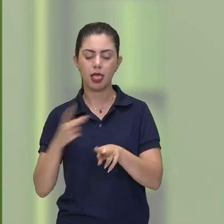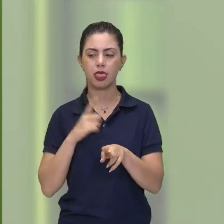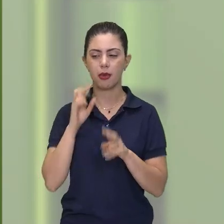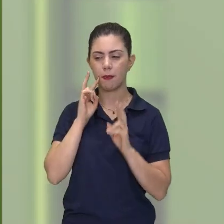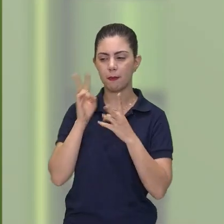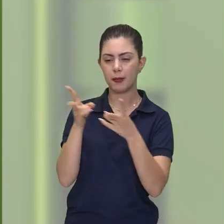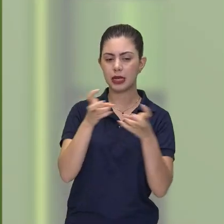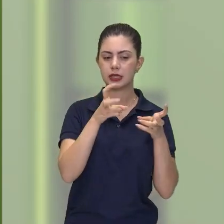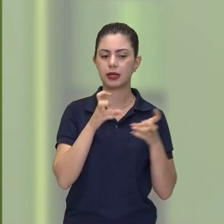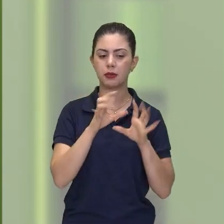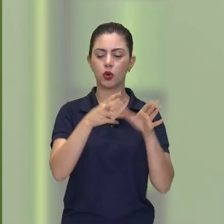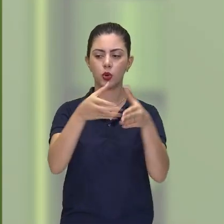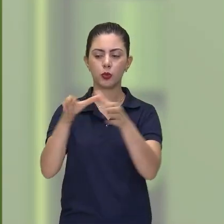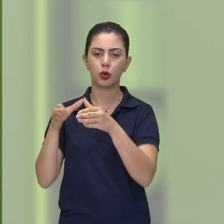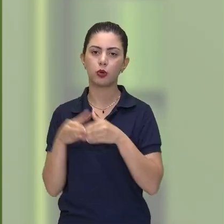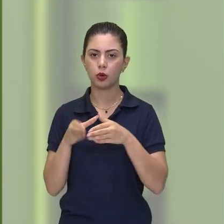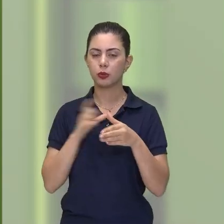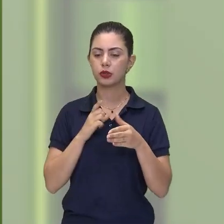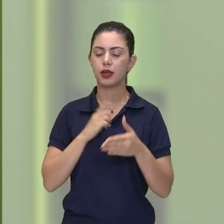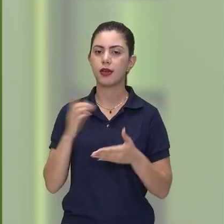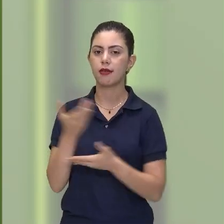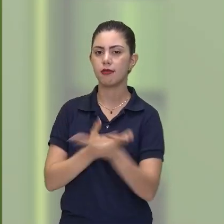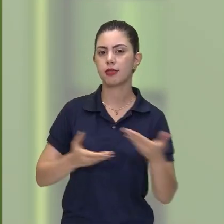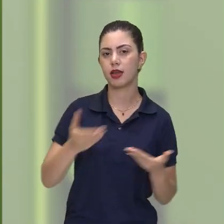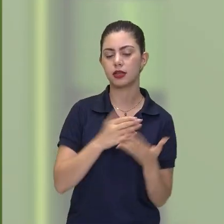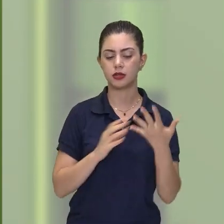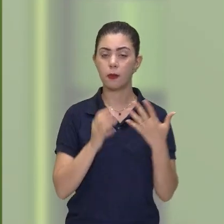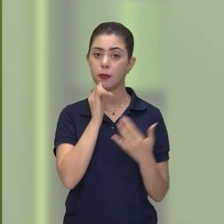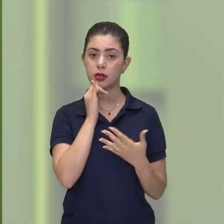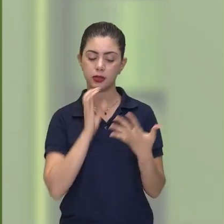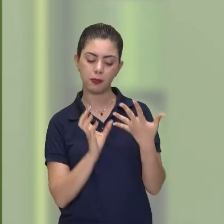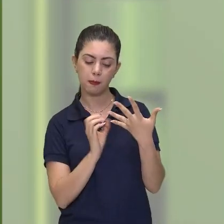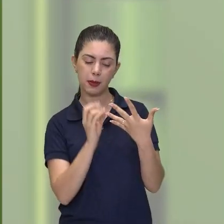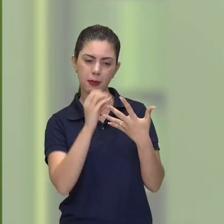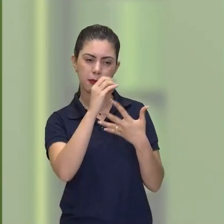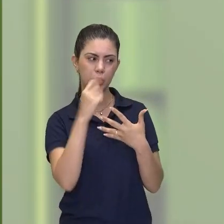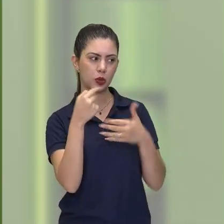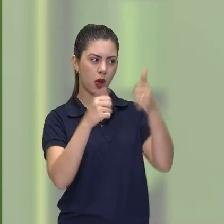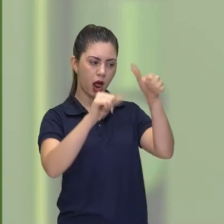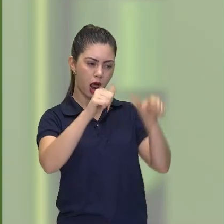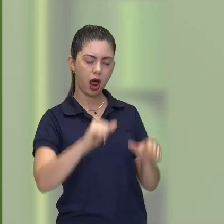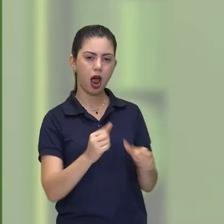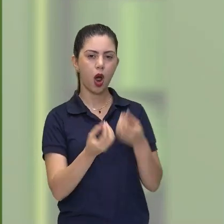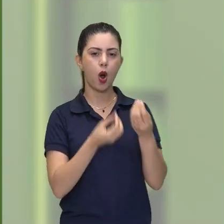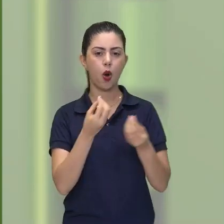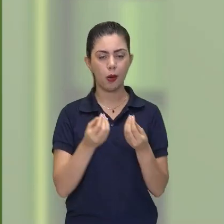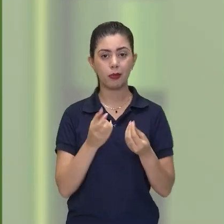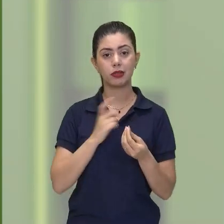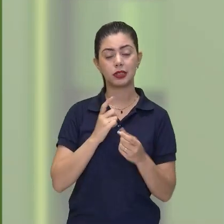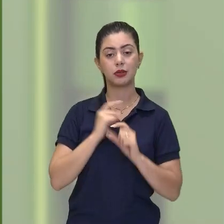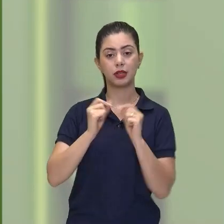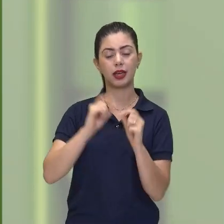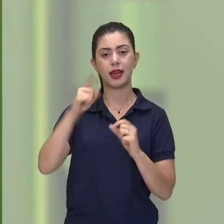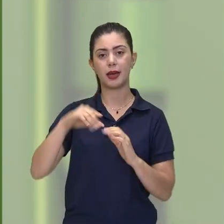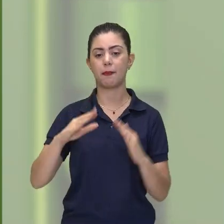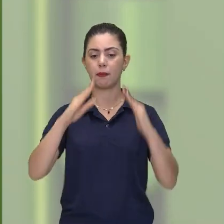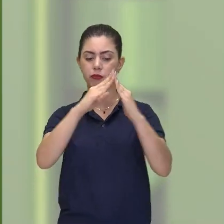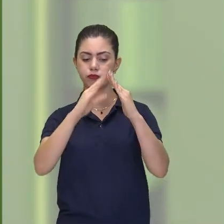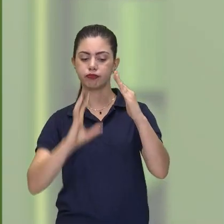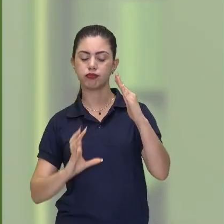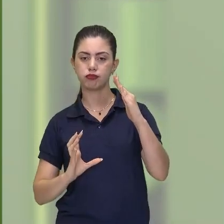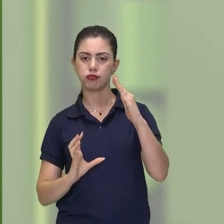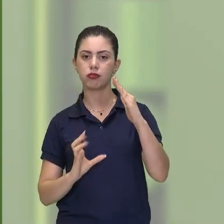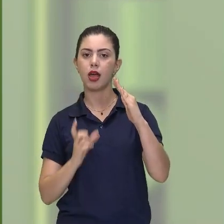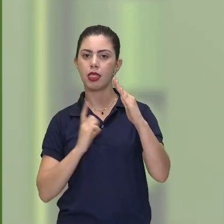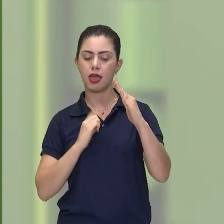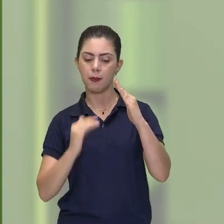espécies de uma cadeia alimentar, por exemplo, a gente faz essa análise através de pirâmides ecológicas. Ela pode